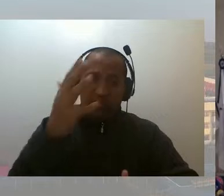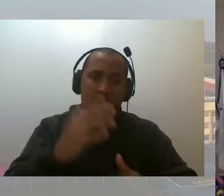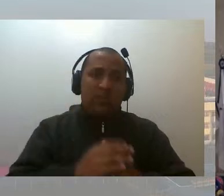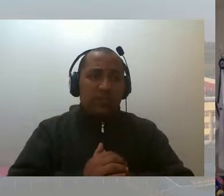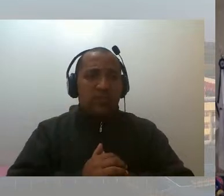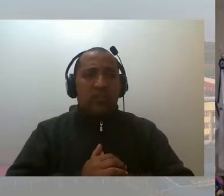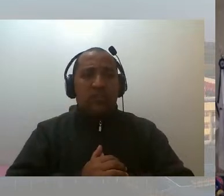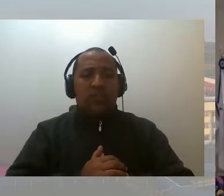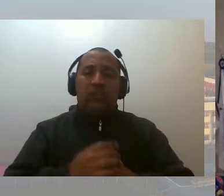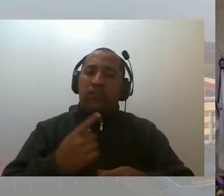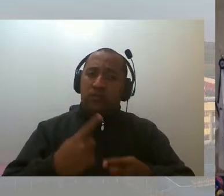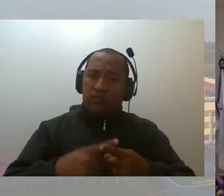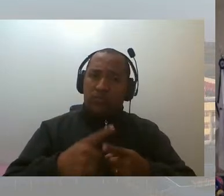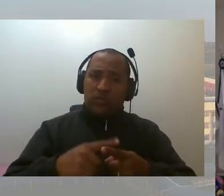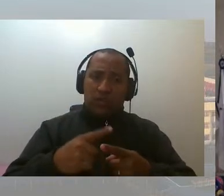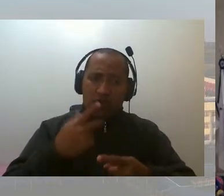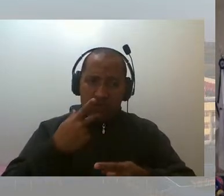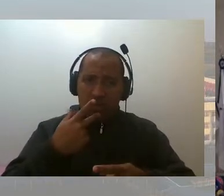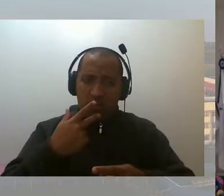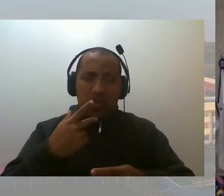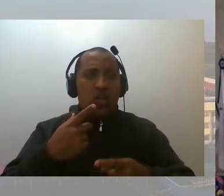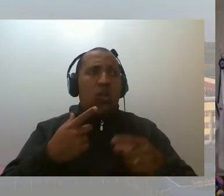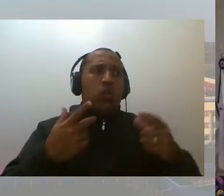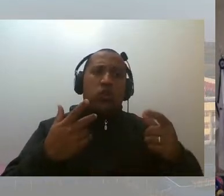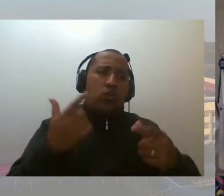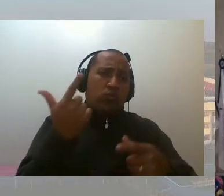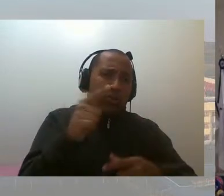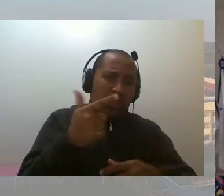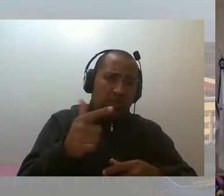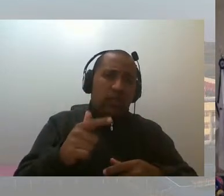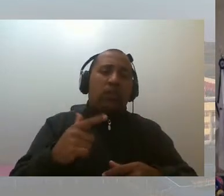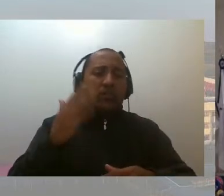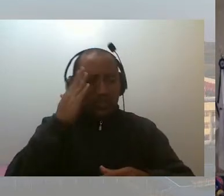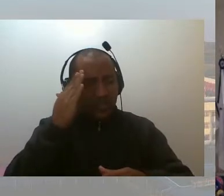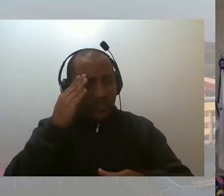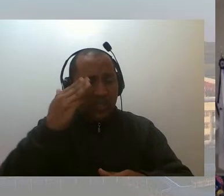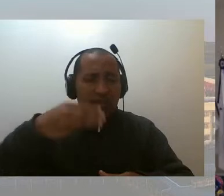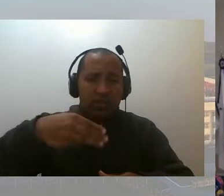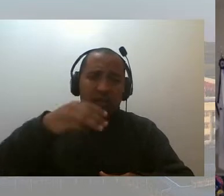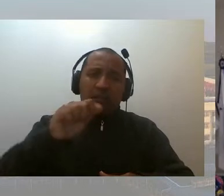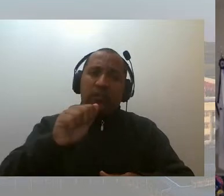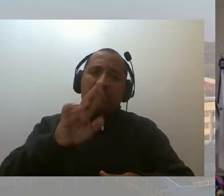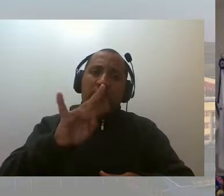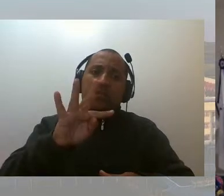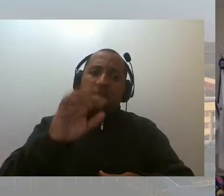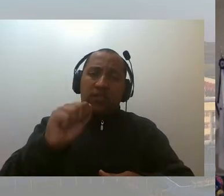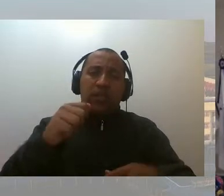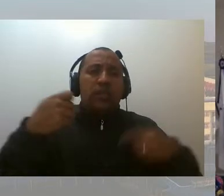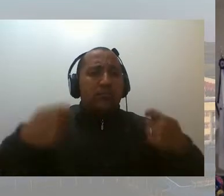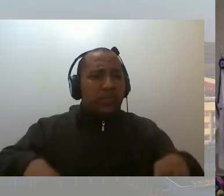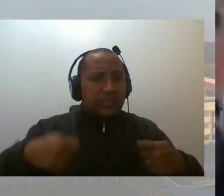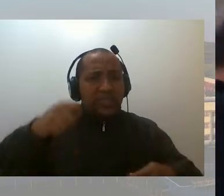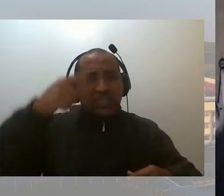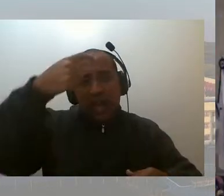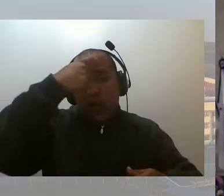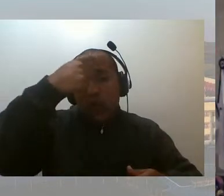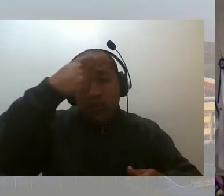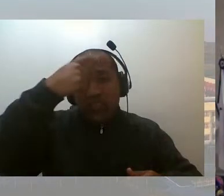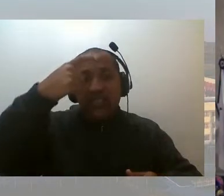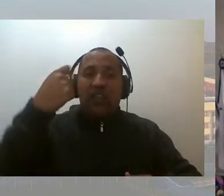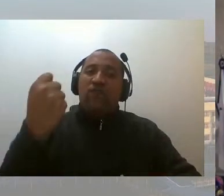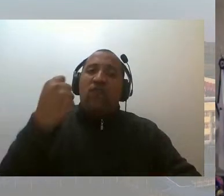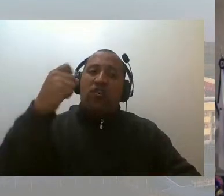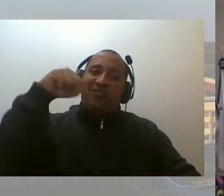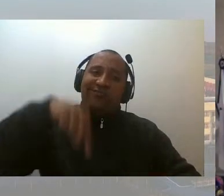Não estou dizendo que não tenha. Nem é isso, viu, Marta? Mas é que a gente debata isso para ter consciência disso mais forte.